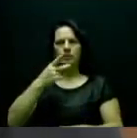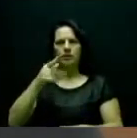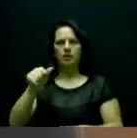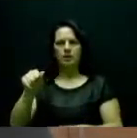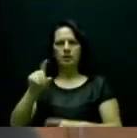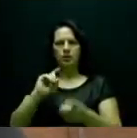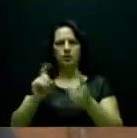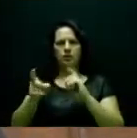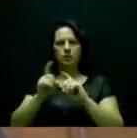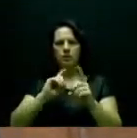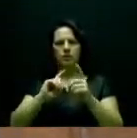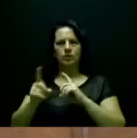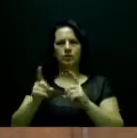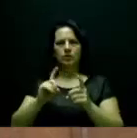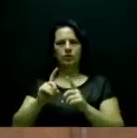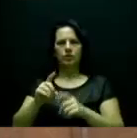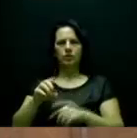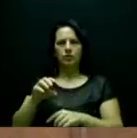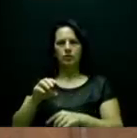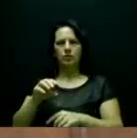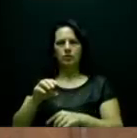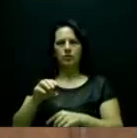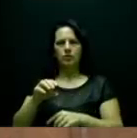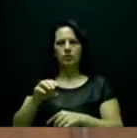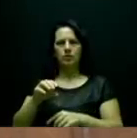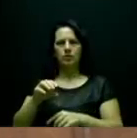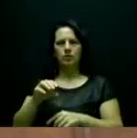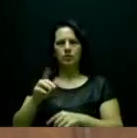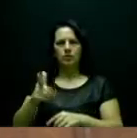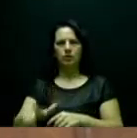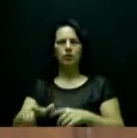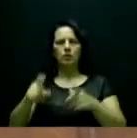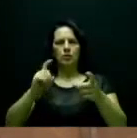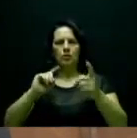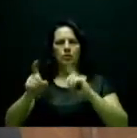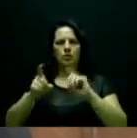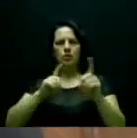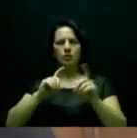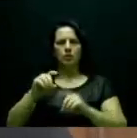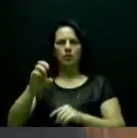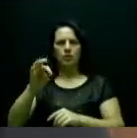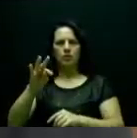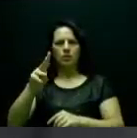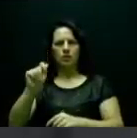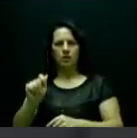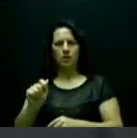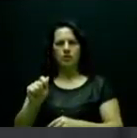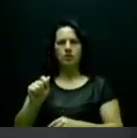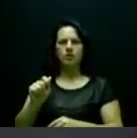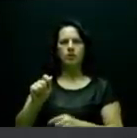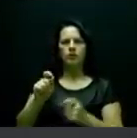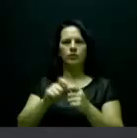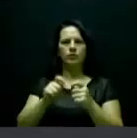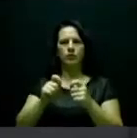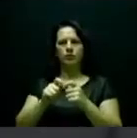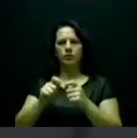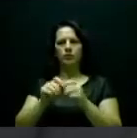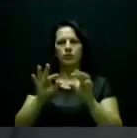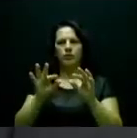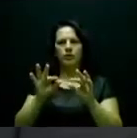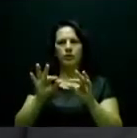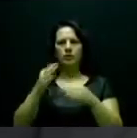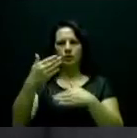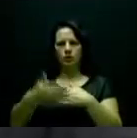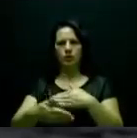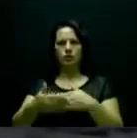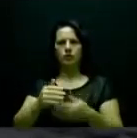sessão extraordinária e da sessão da 7ª sessão ordinária e da sessão extraordinária realizada no dia